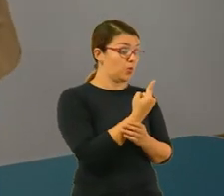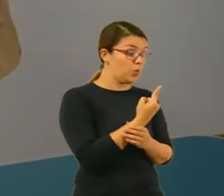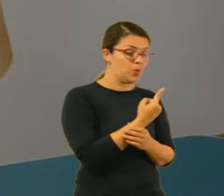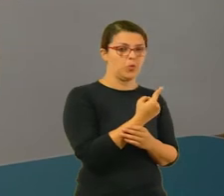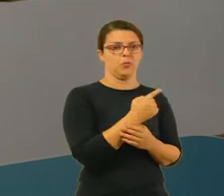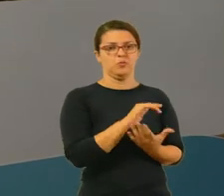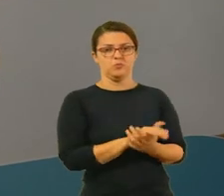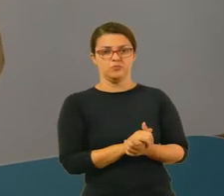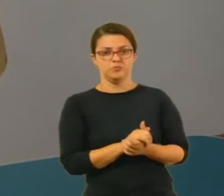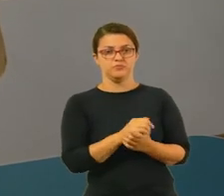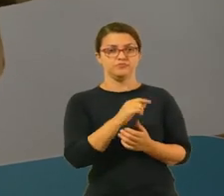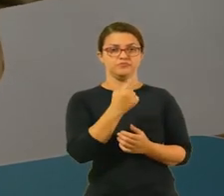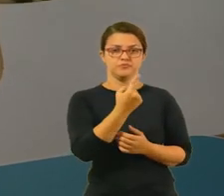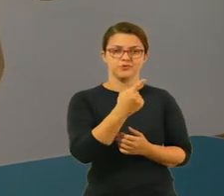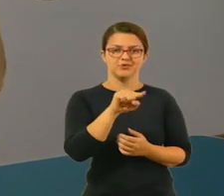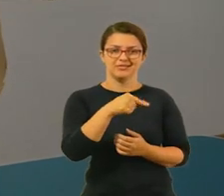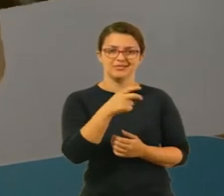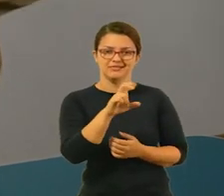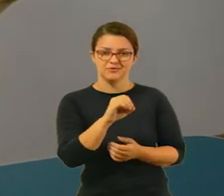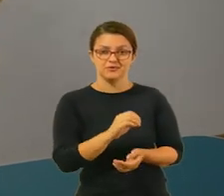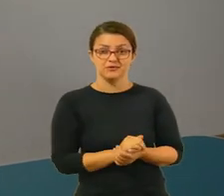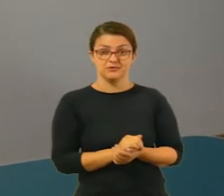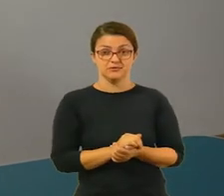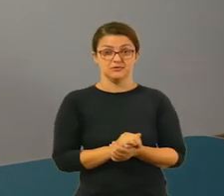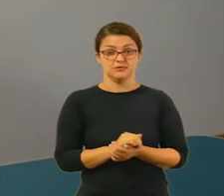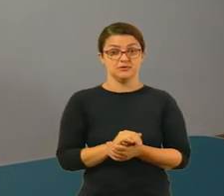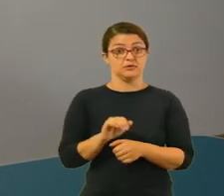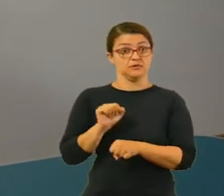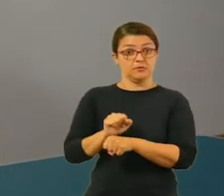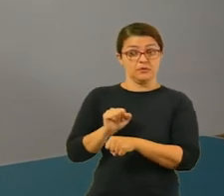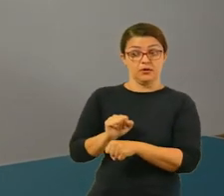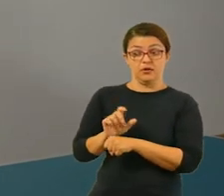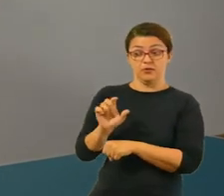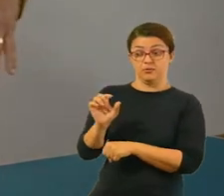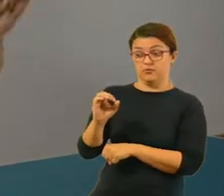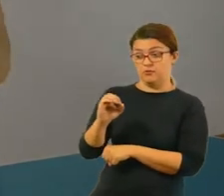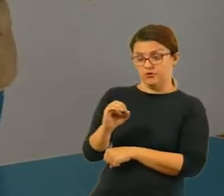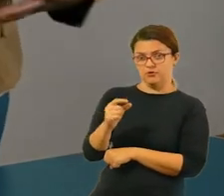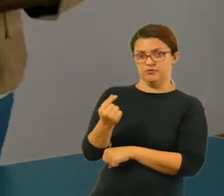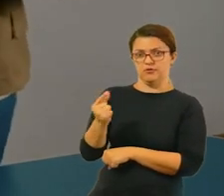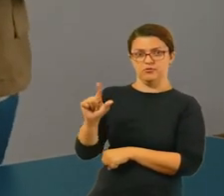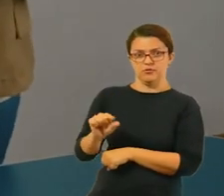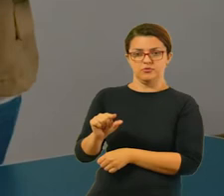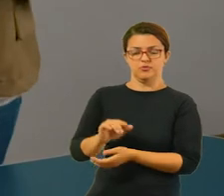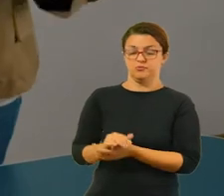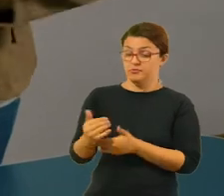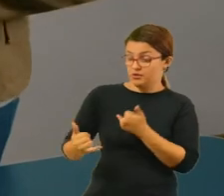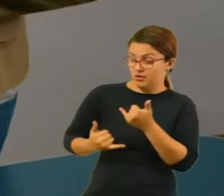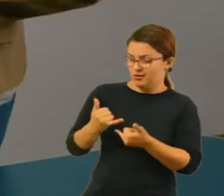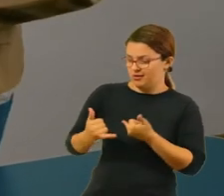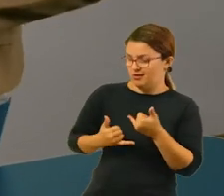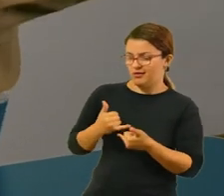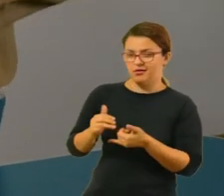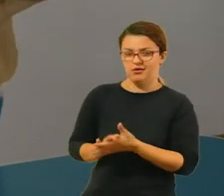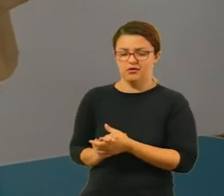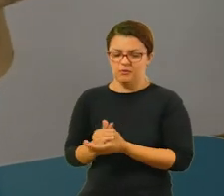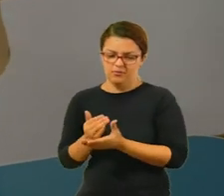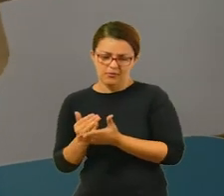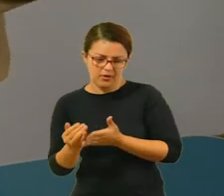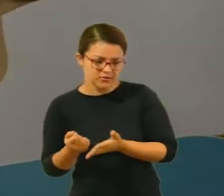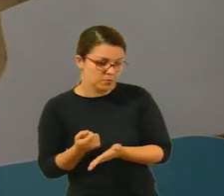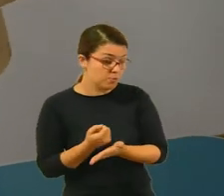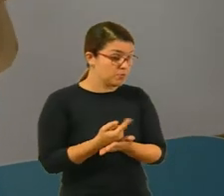1, 1,50, 2, 2,50. Ainda não insira as moedas menores e comece a brincar com essa criança,